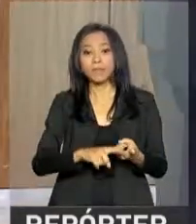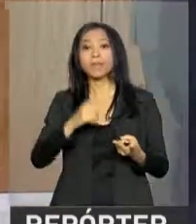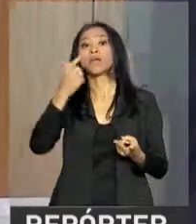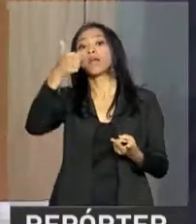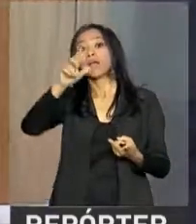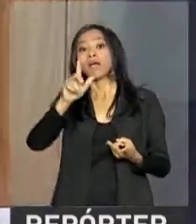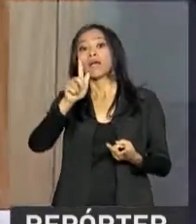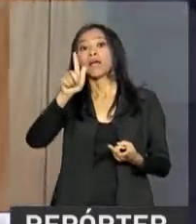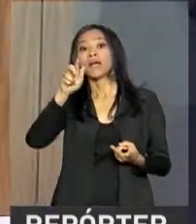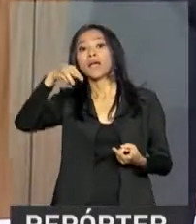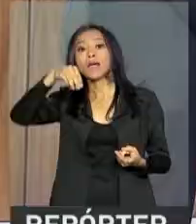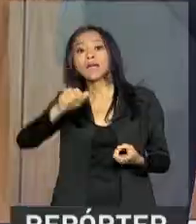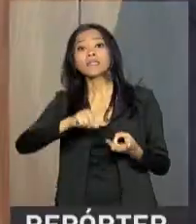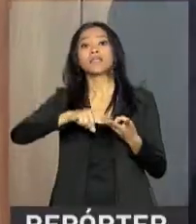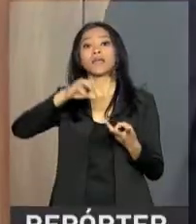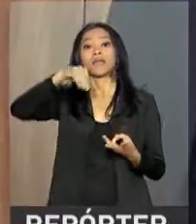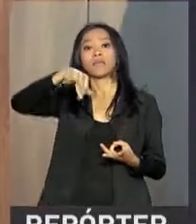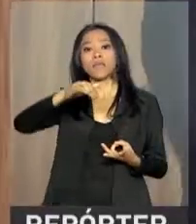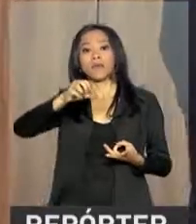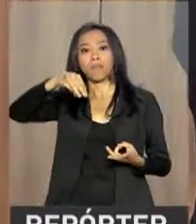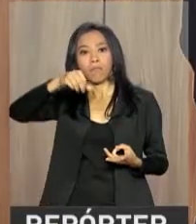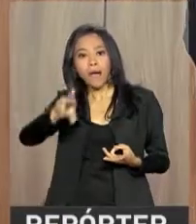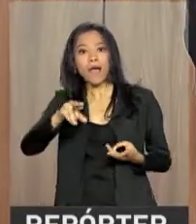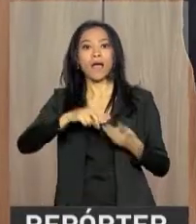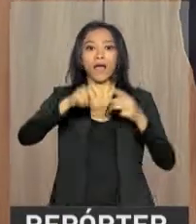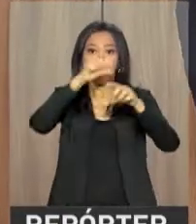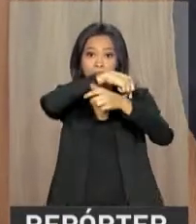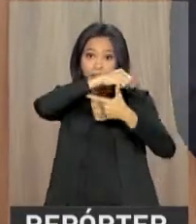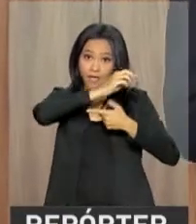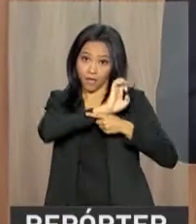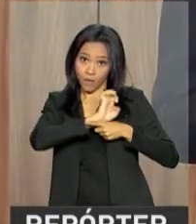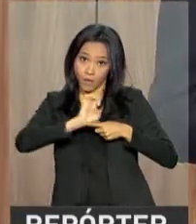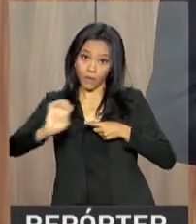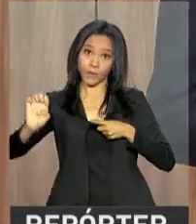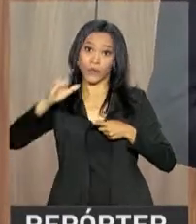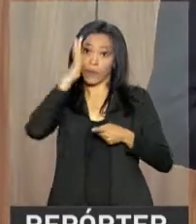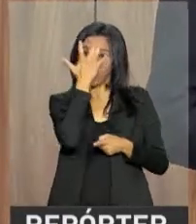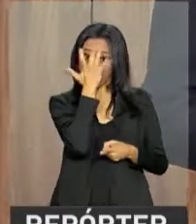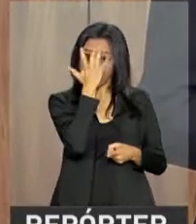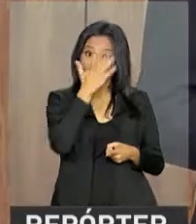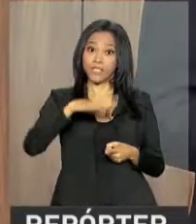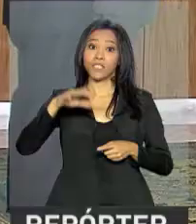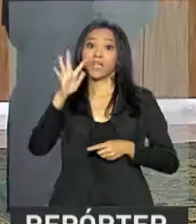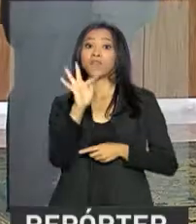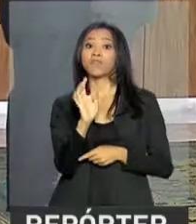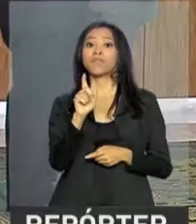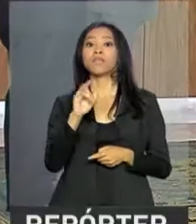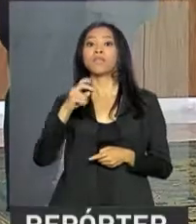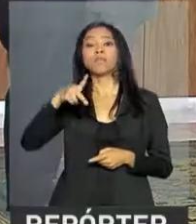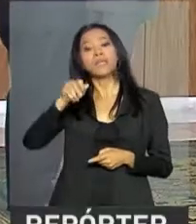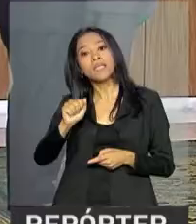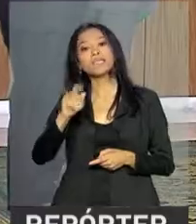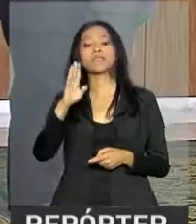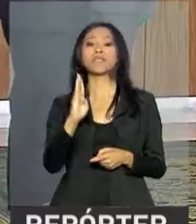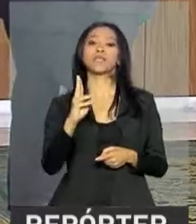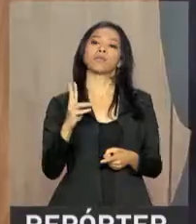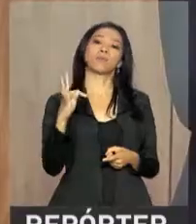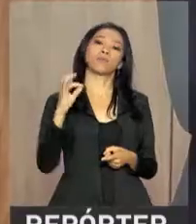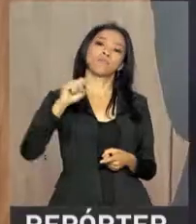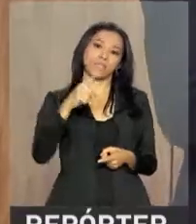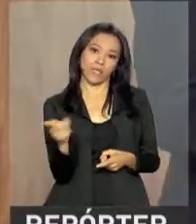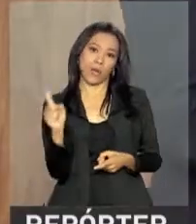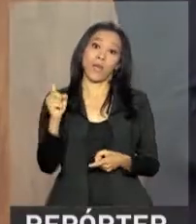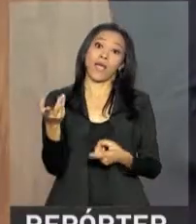gana me amar equador índia filipinas e botão só quando as cartas credenciais são recebidas pelo presidente